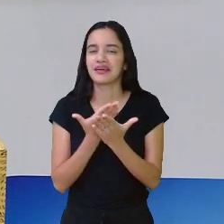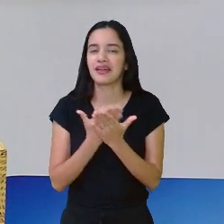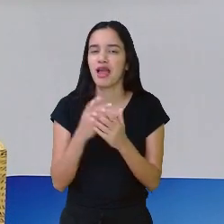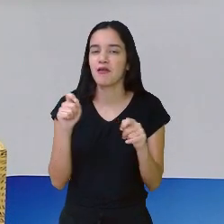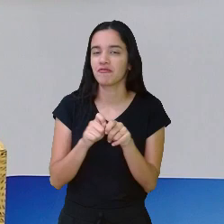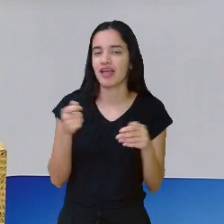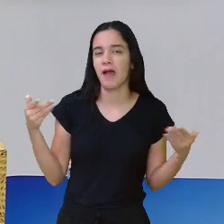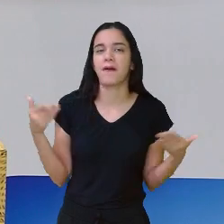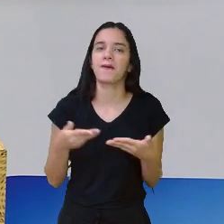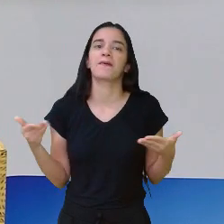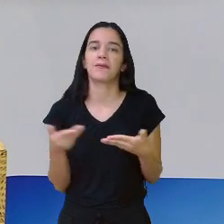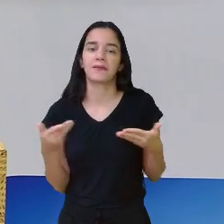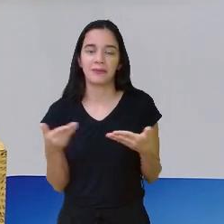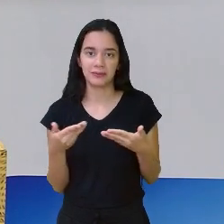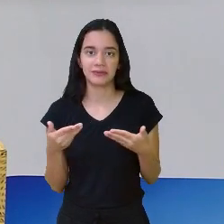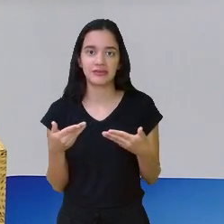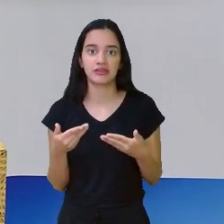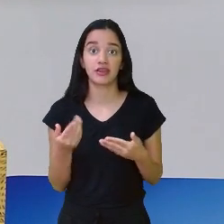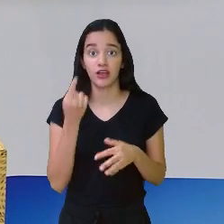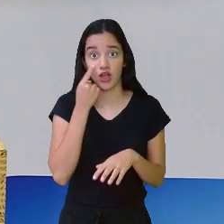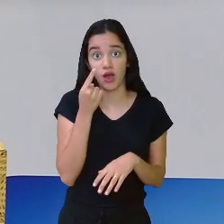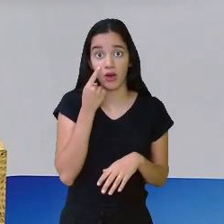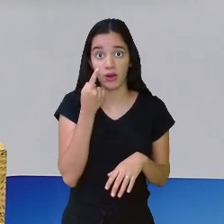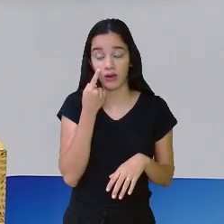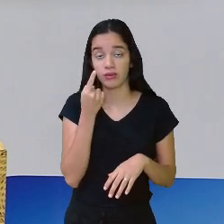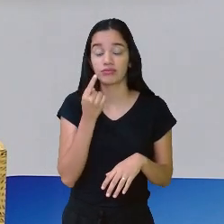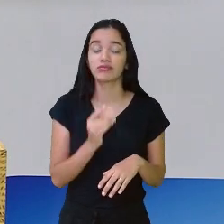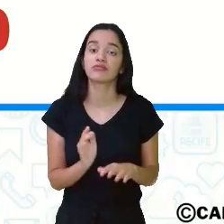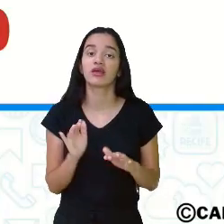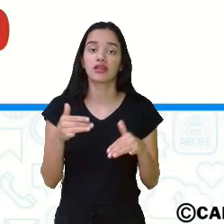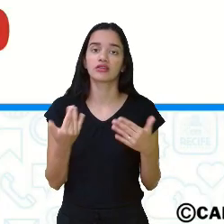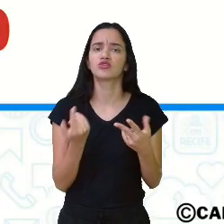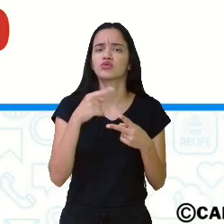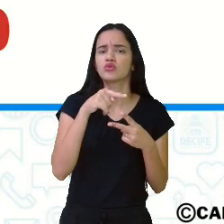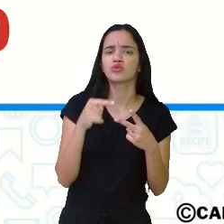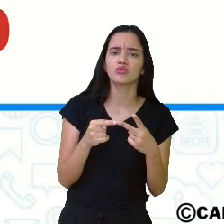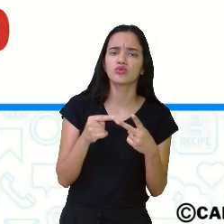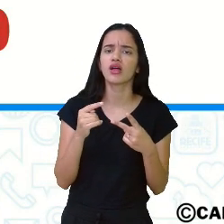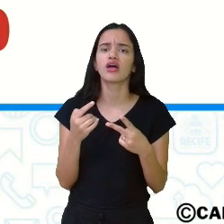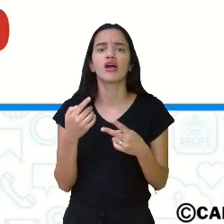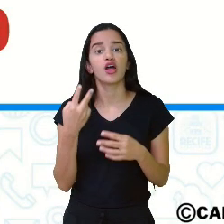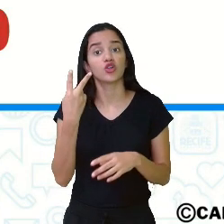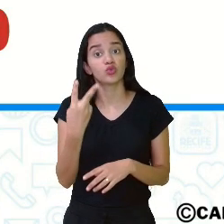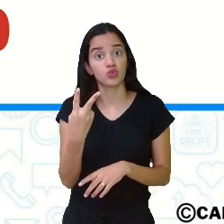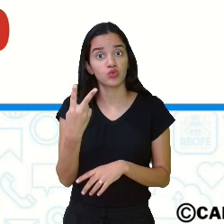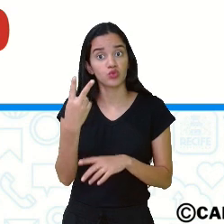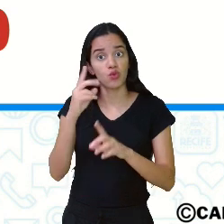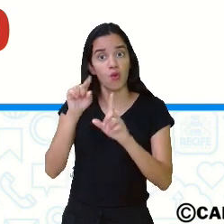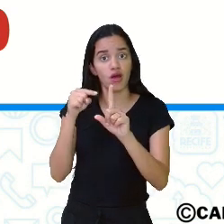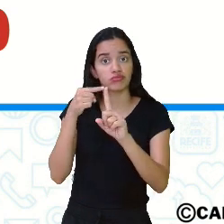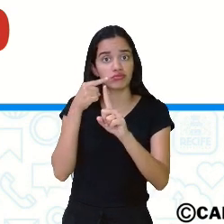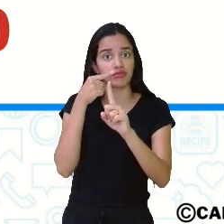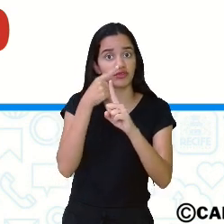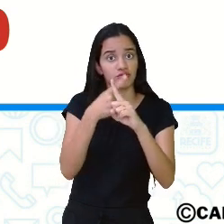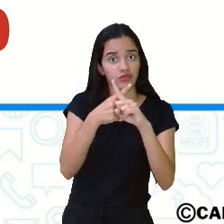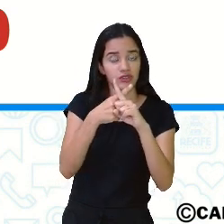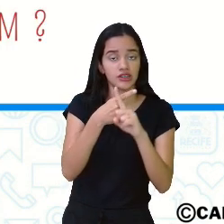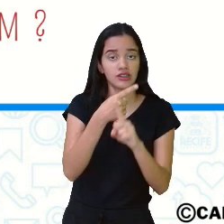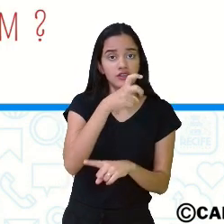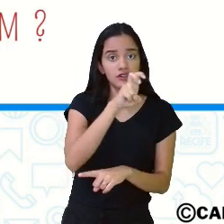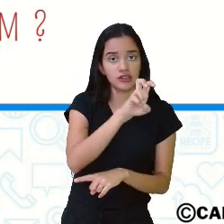fiz agora. Olha só, então 2 vezes 50, não é